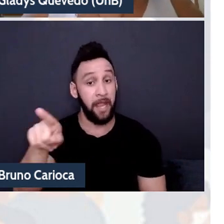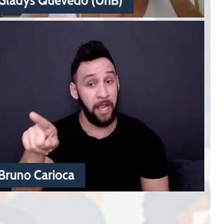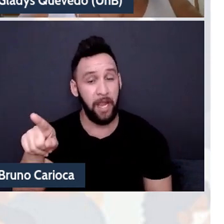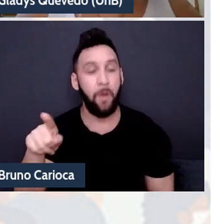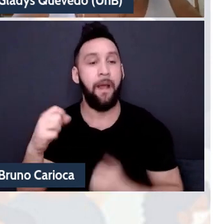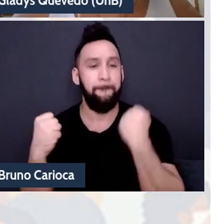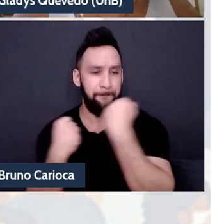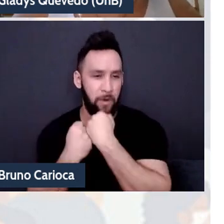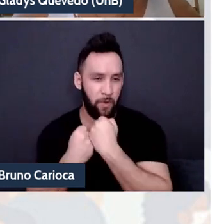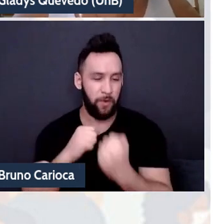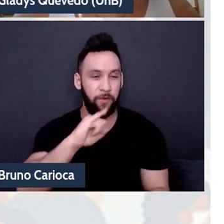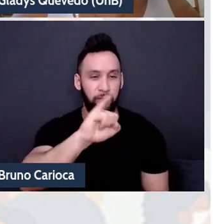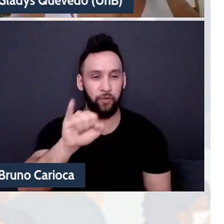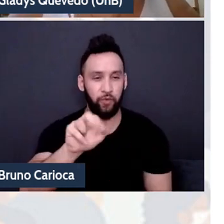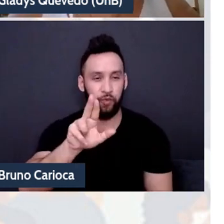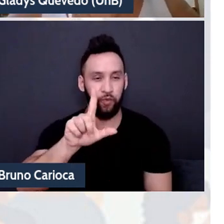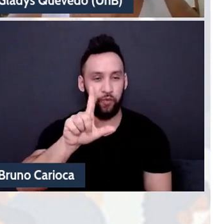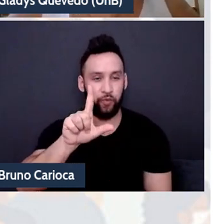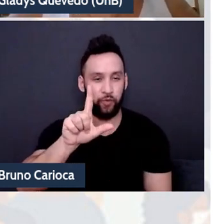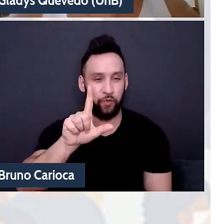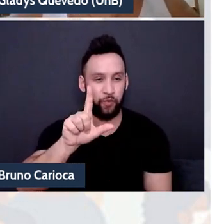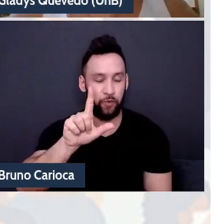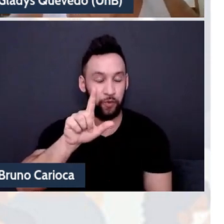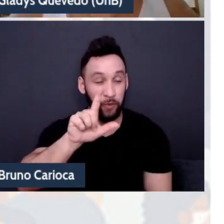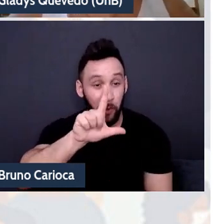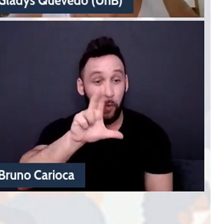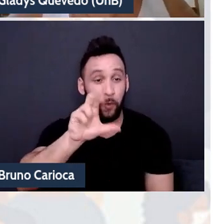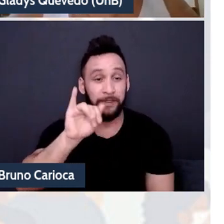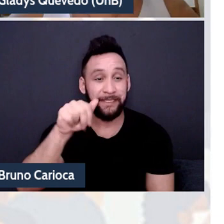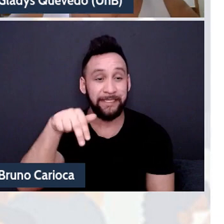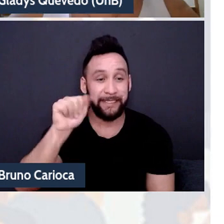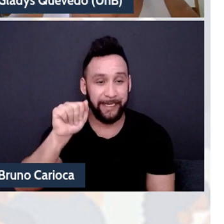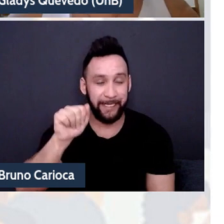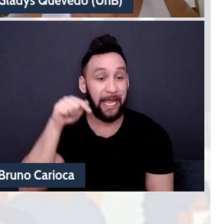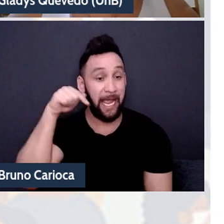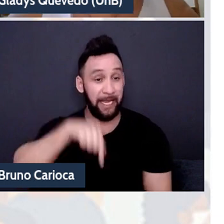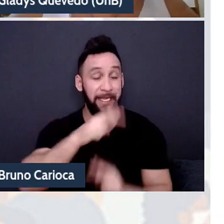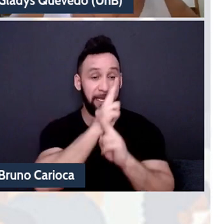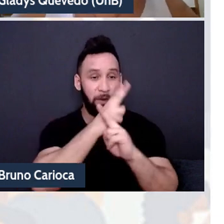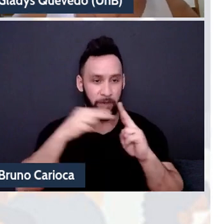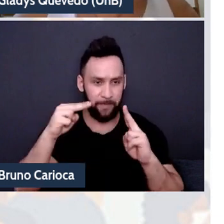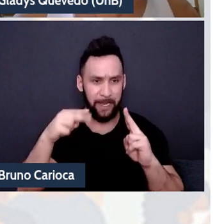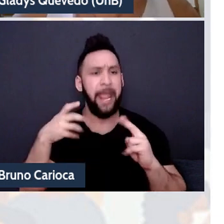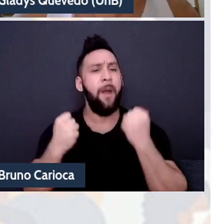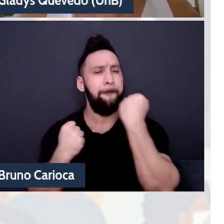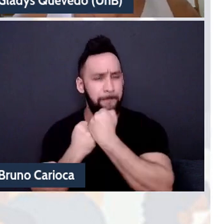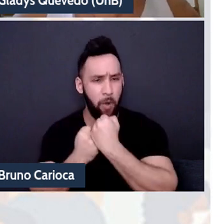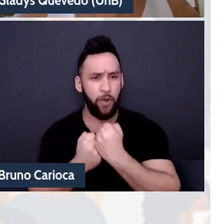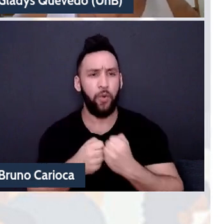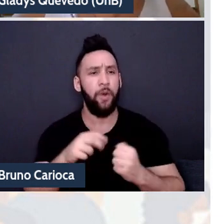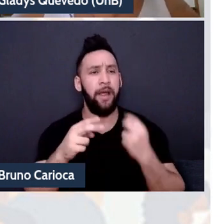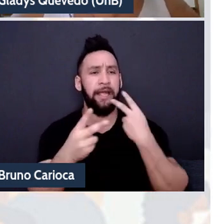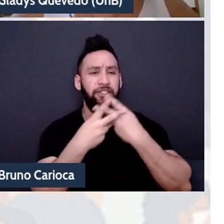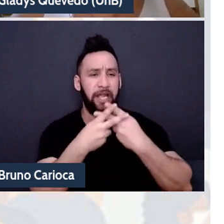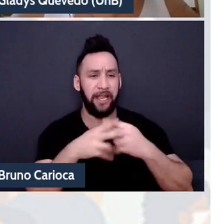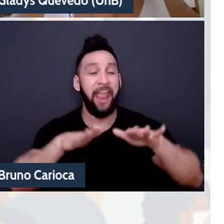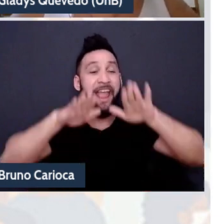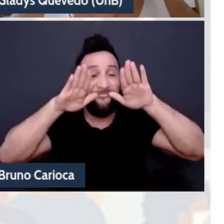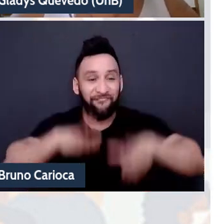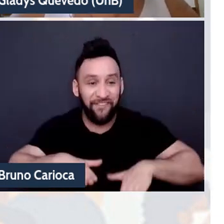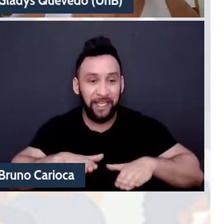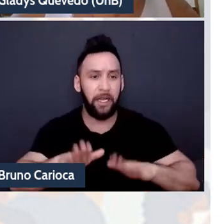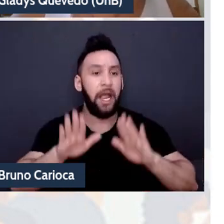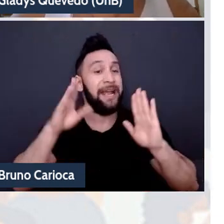no apoio ao FICA Espanhol. Aqui na UNB a gente tem um grupo de professores de espanhol muito ativo,